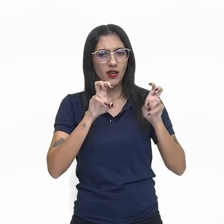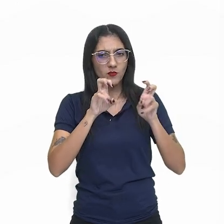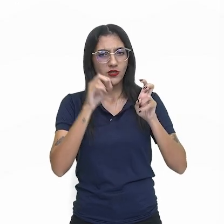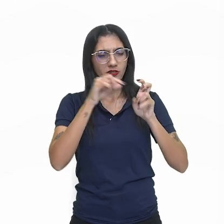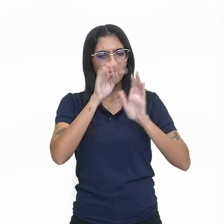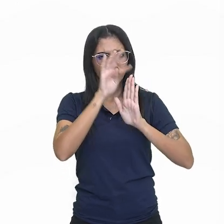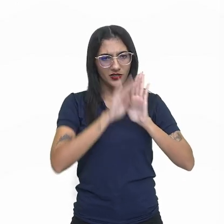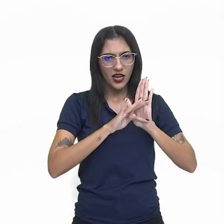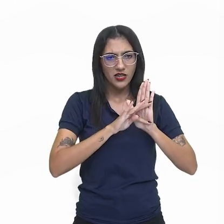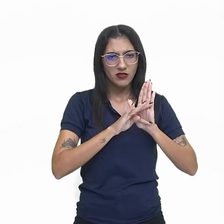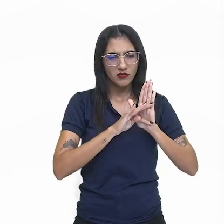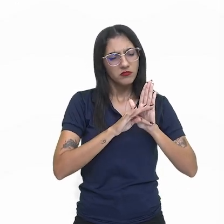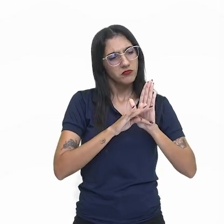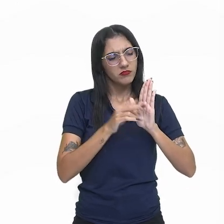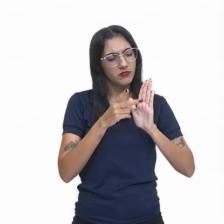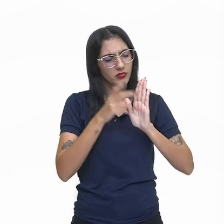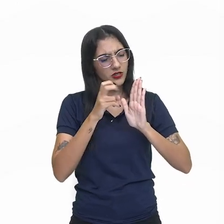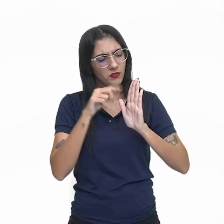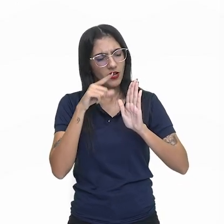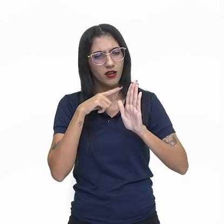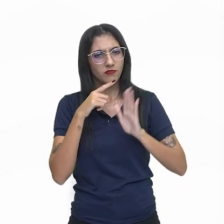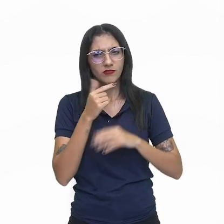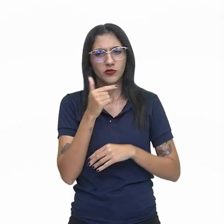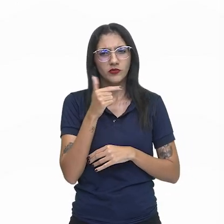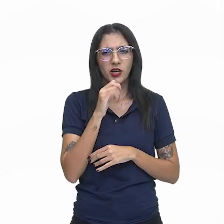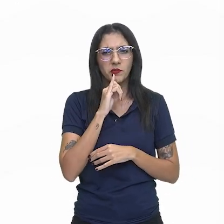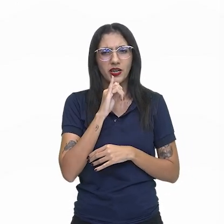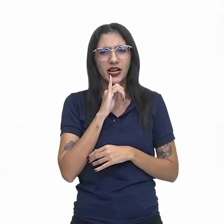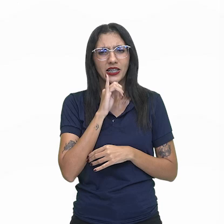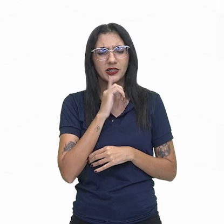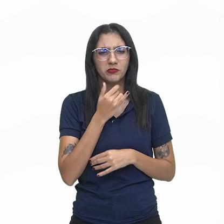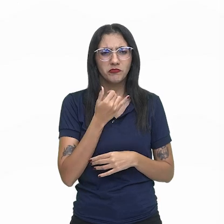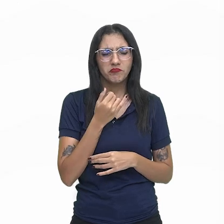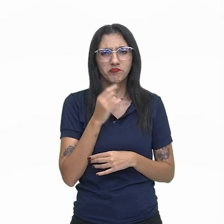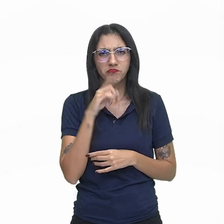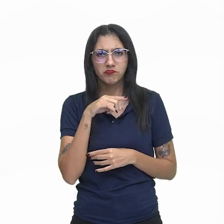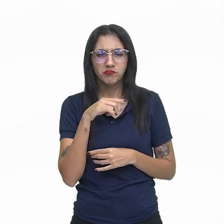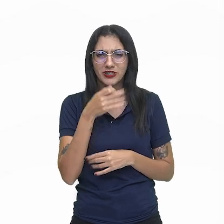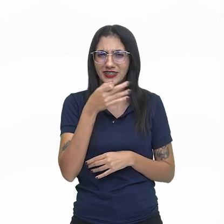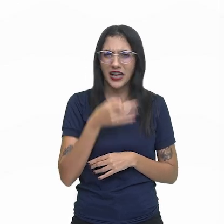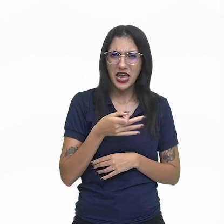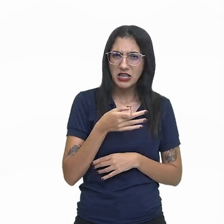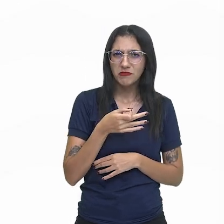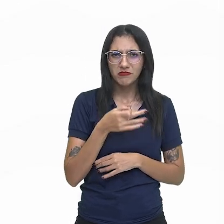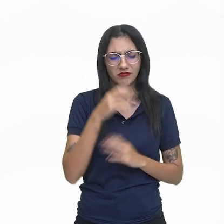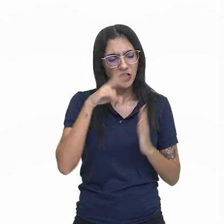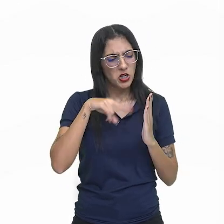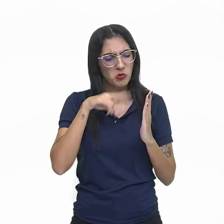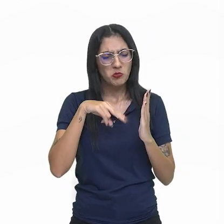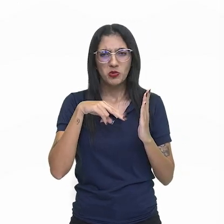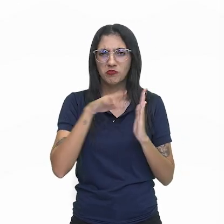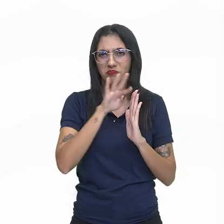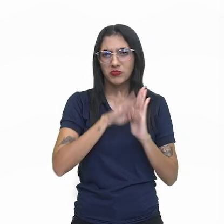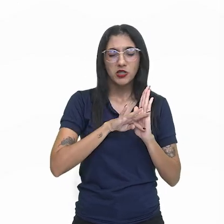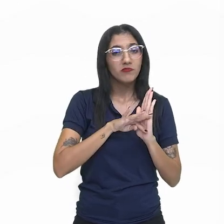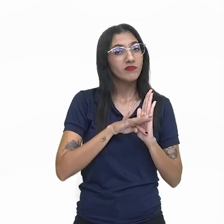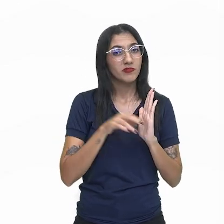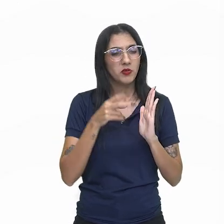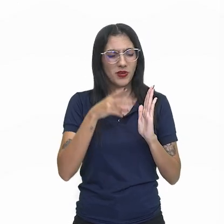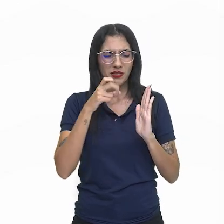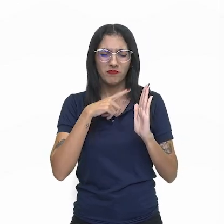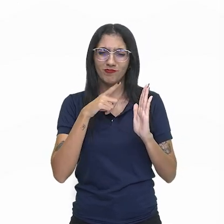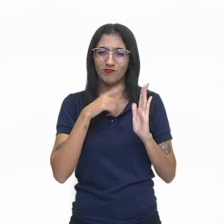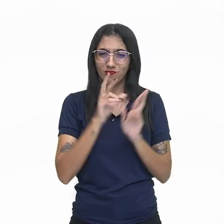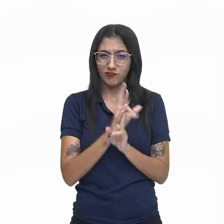que não é uma coisa que está no seu grau normal. Né, já dá para